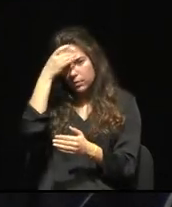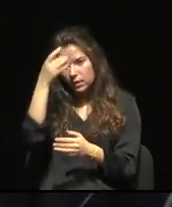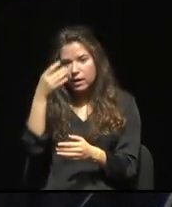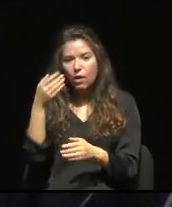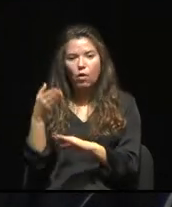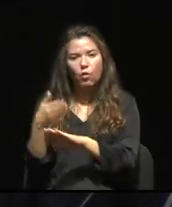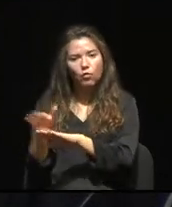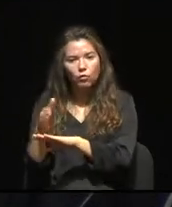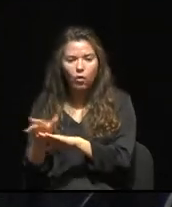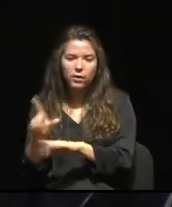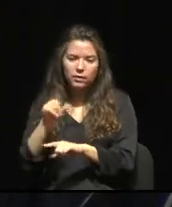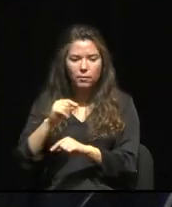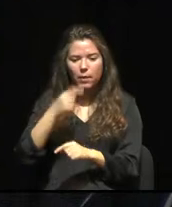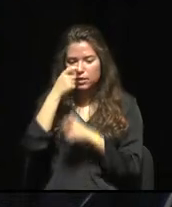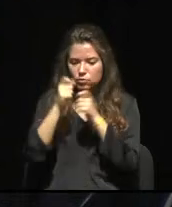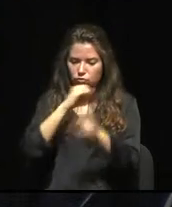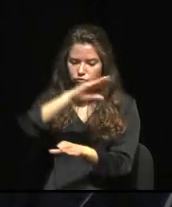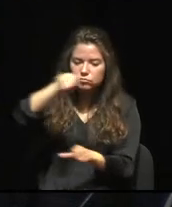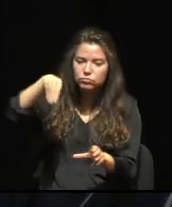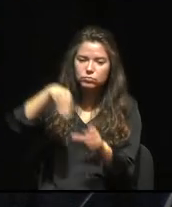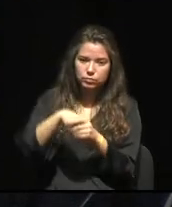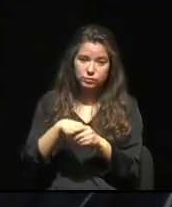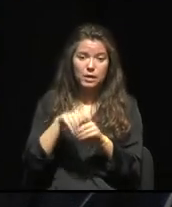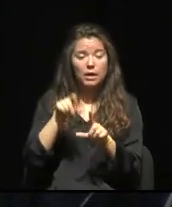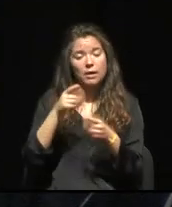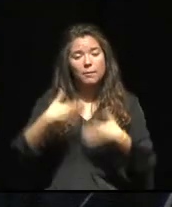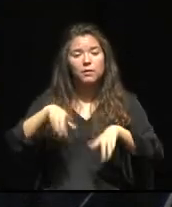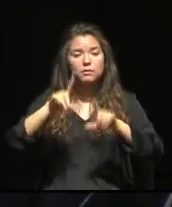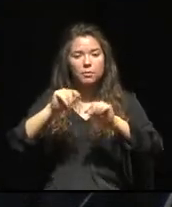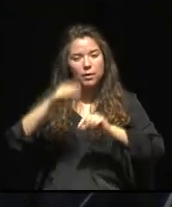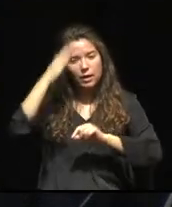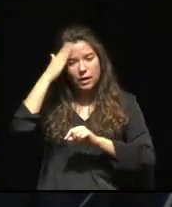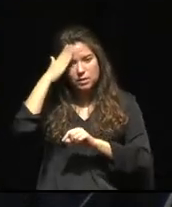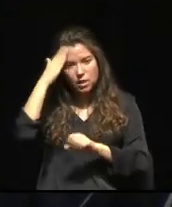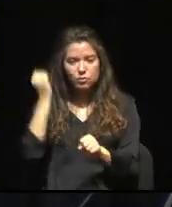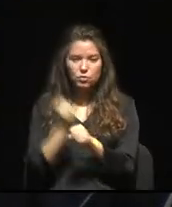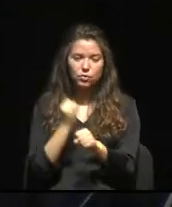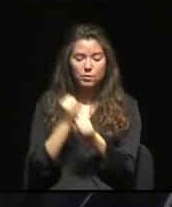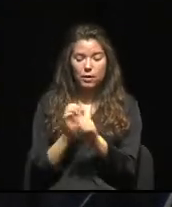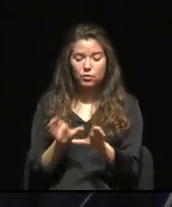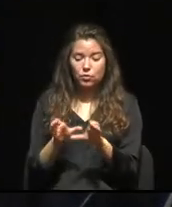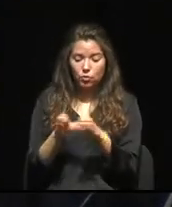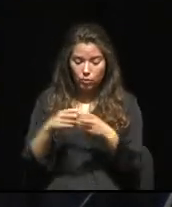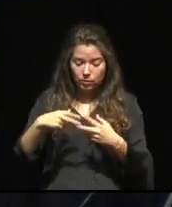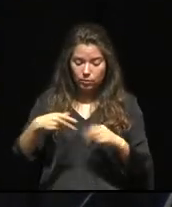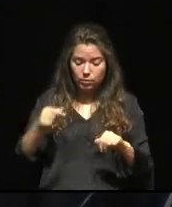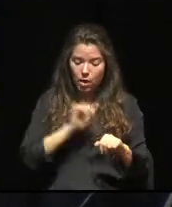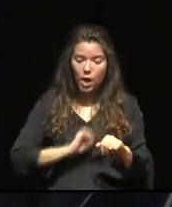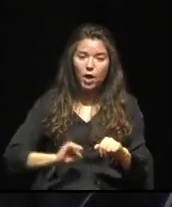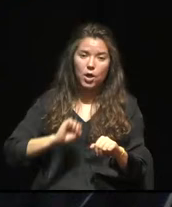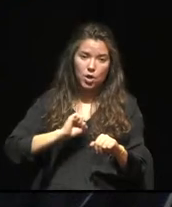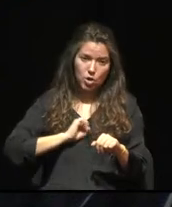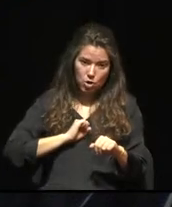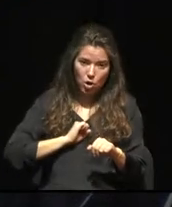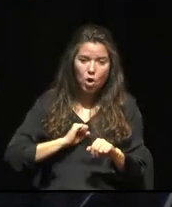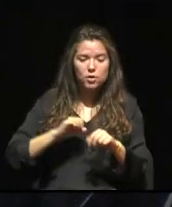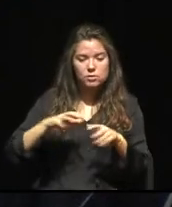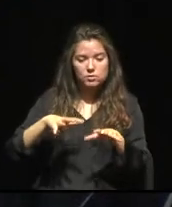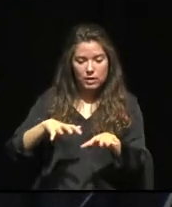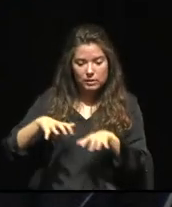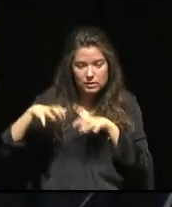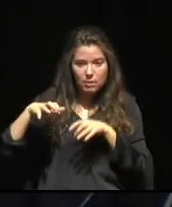da população apesar disso consideramos que o trabalho do nosso grupo Municipal e os trabalhos da Assembleia Municipal e da quarta